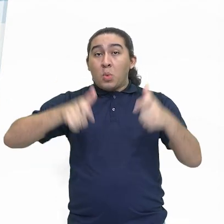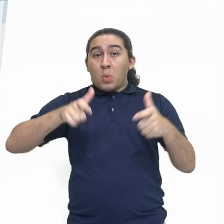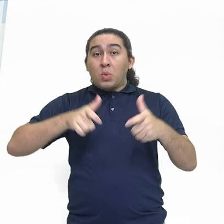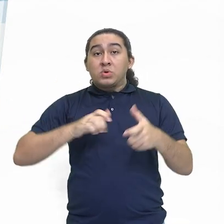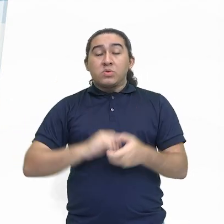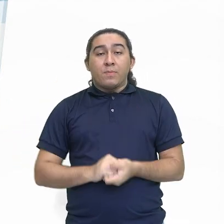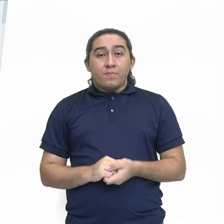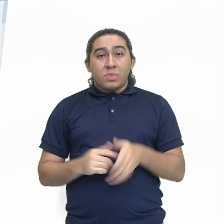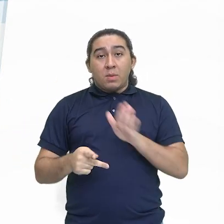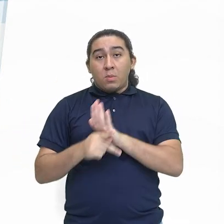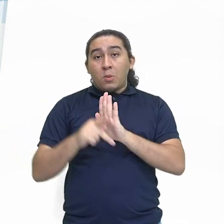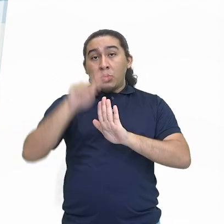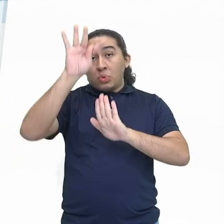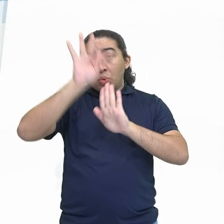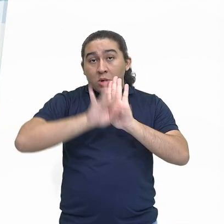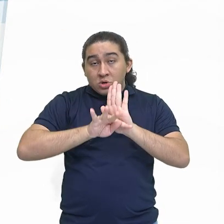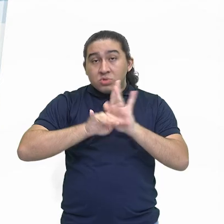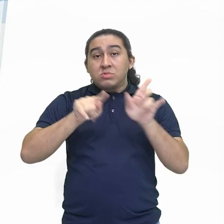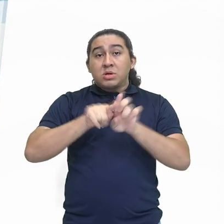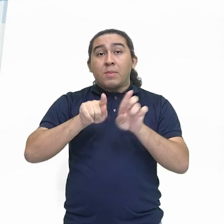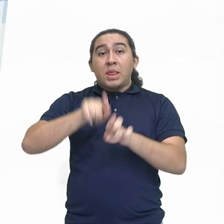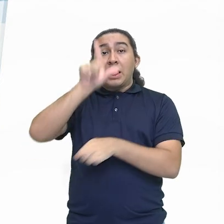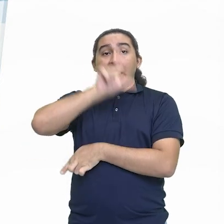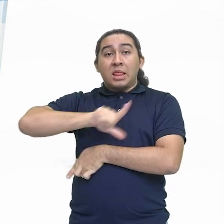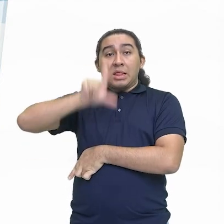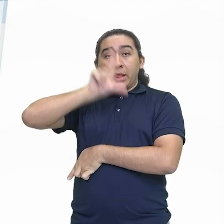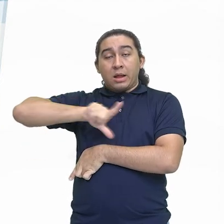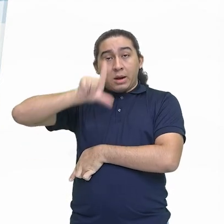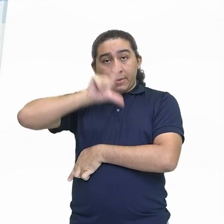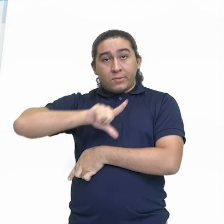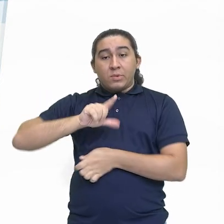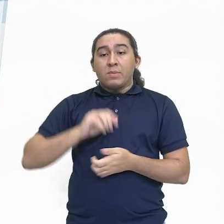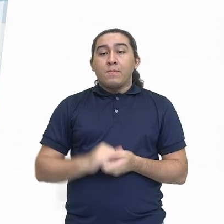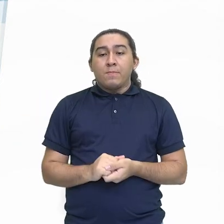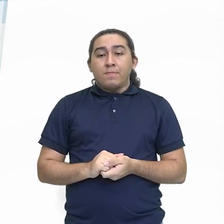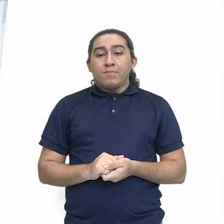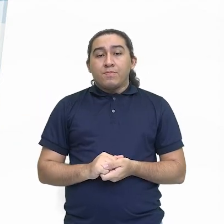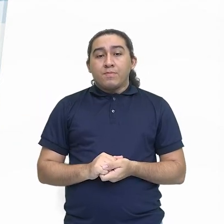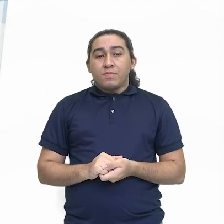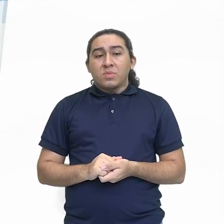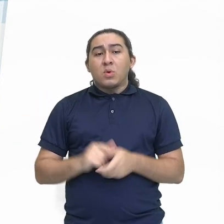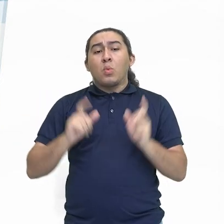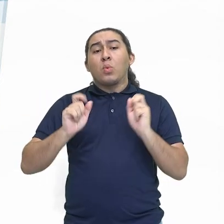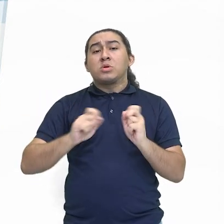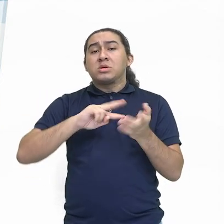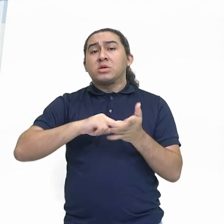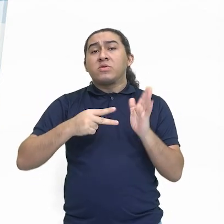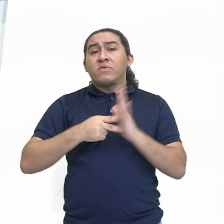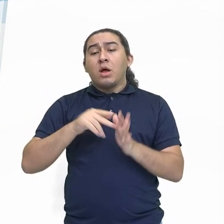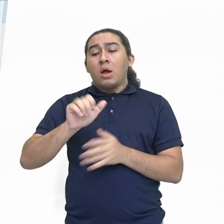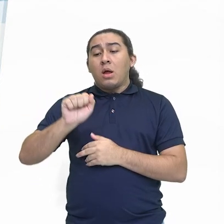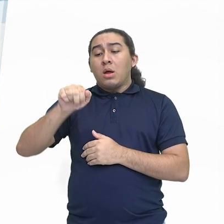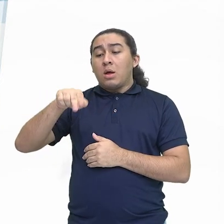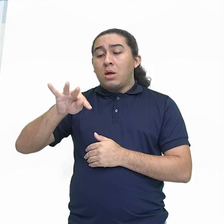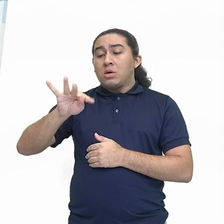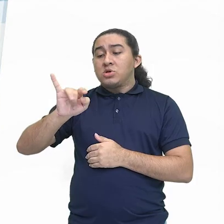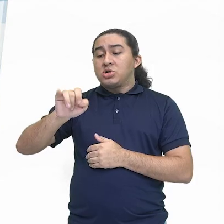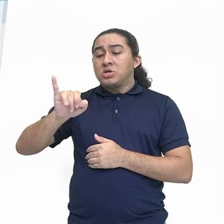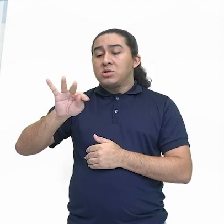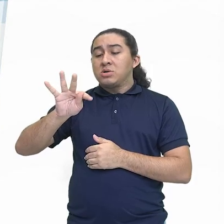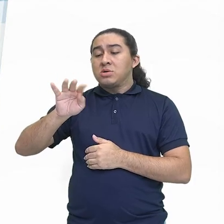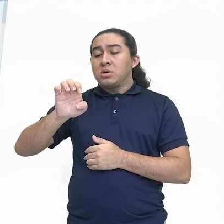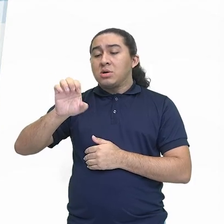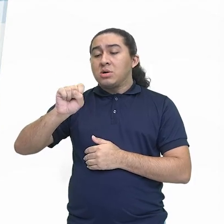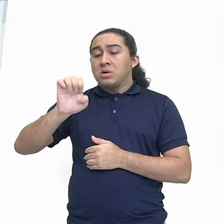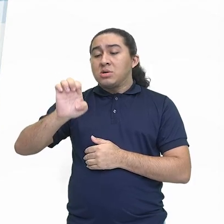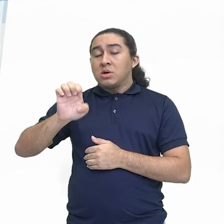utilizados nos textos literários. E o que é uma antítese, que nós vimos lá